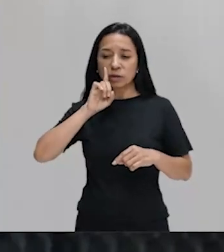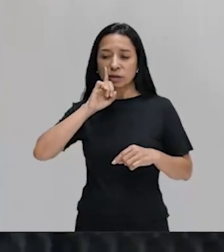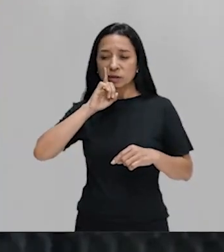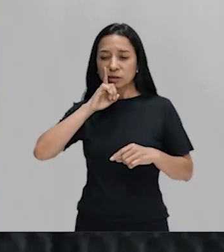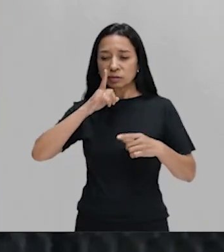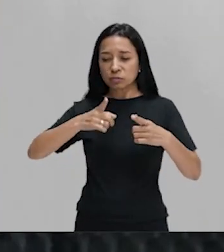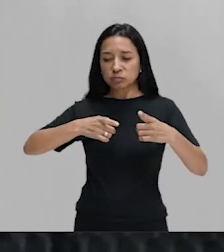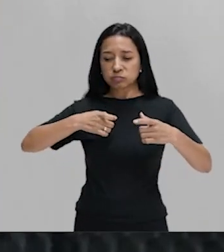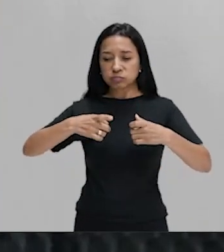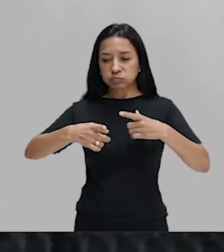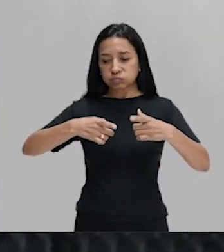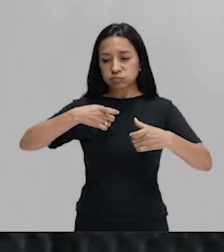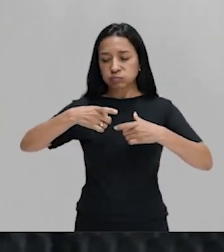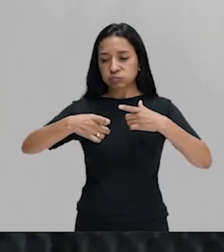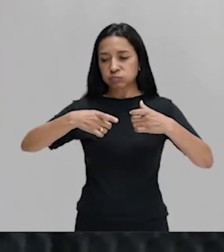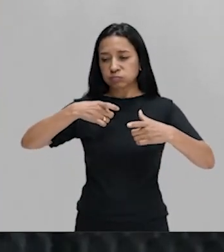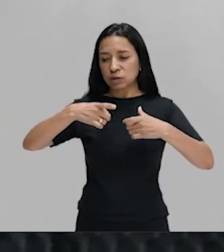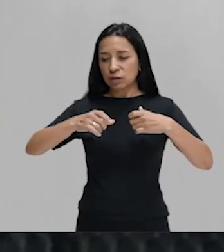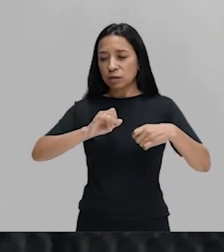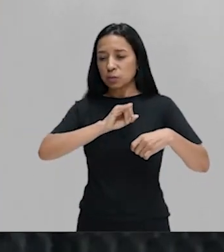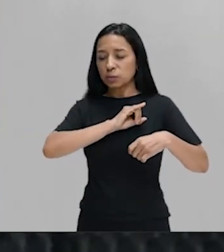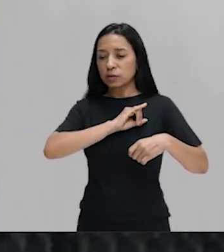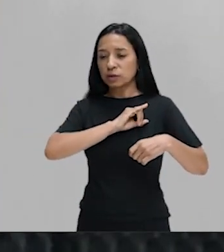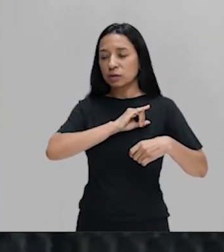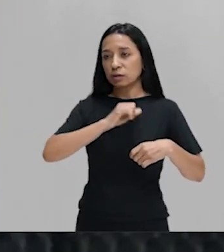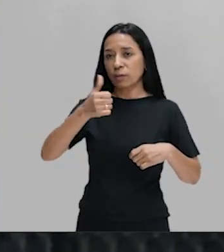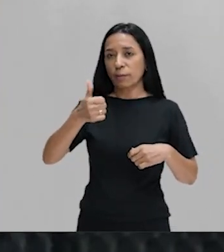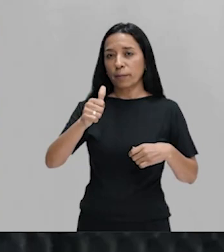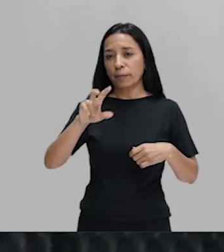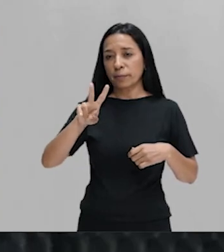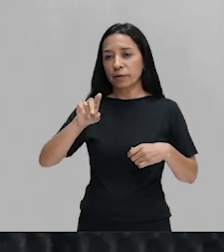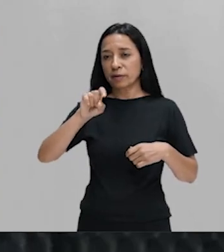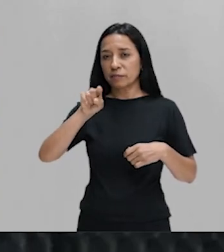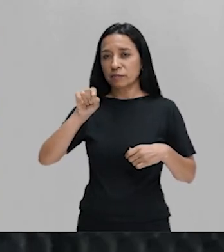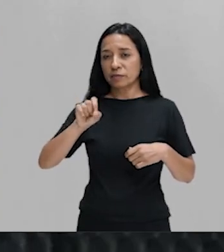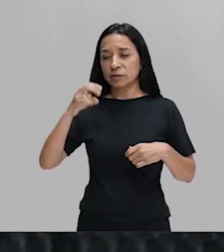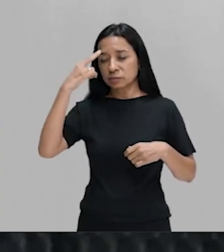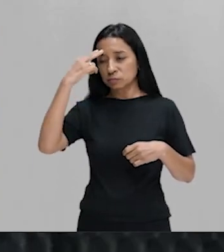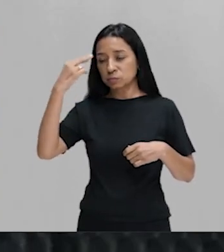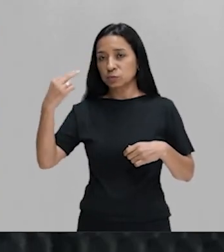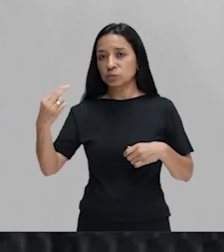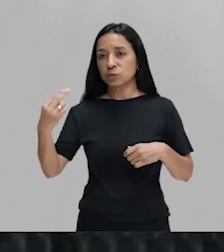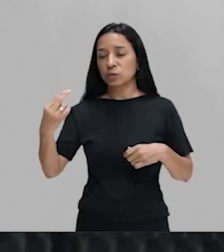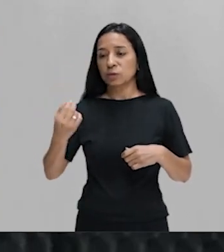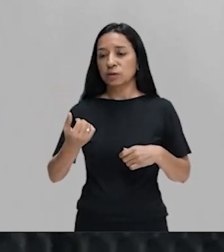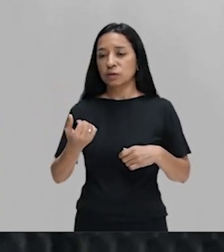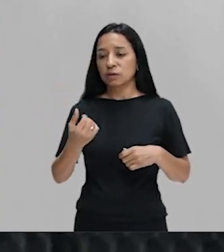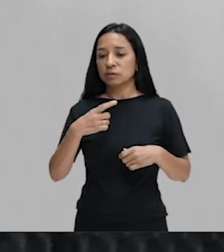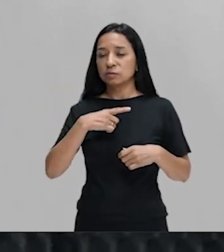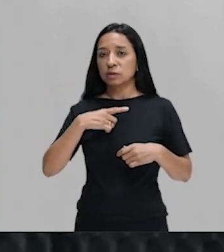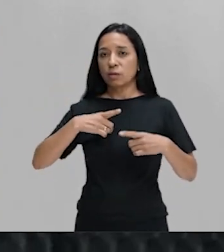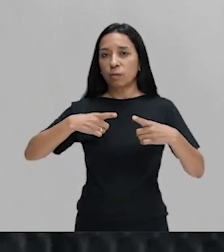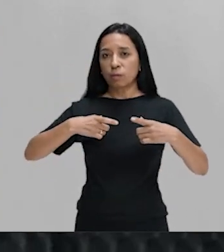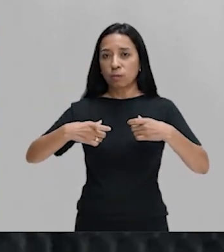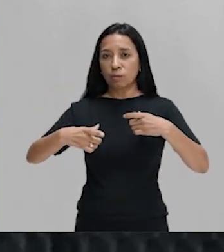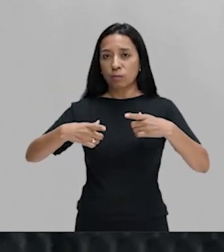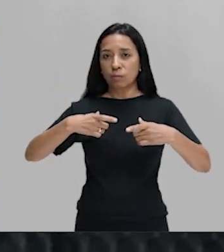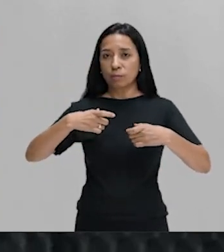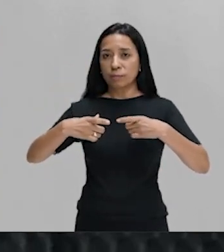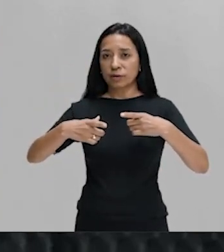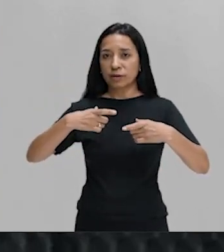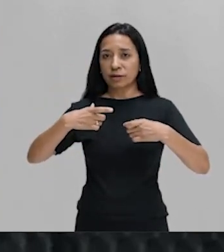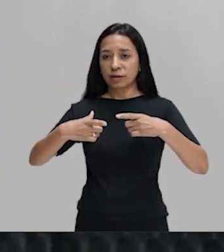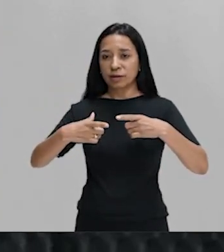atacando tropas iraquianas. E um detalhe, pela primeira vez da história, nós teremos uma guerra passando